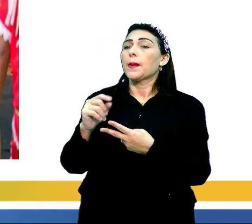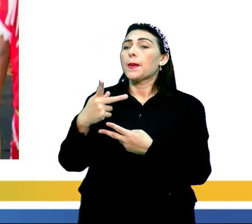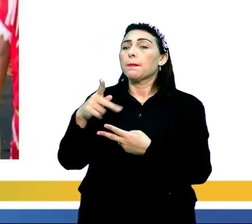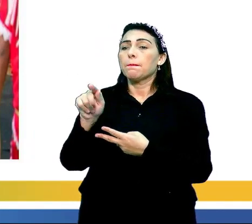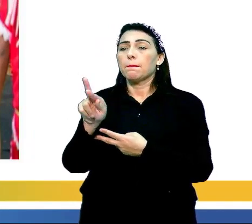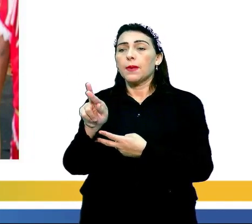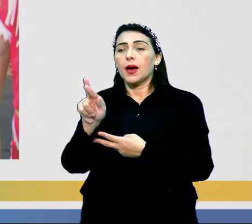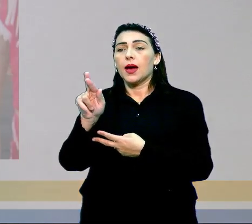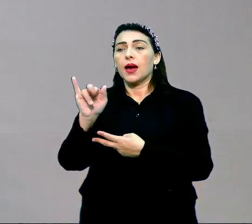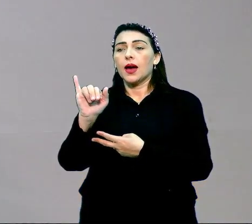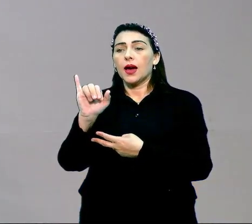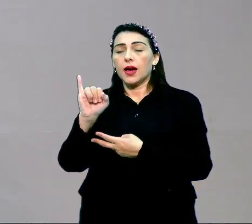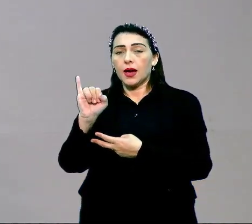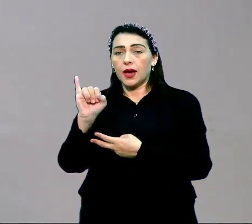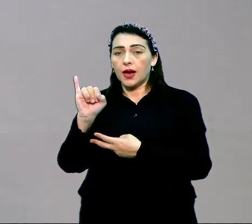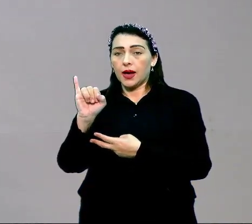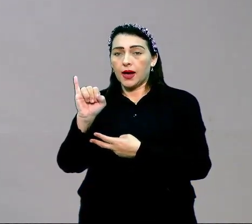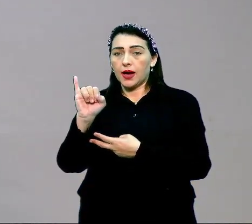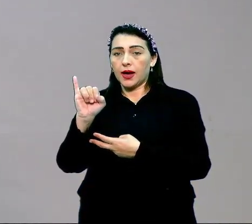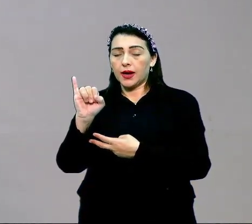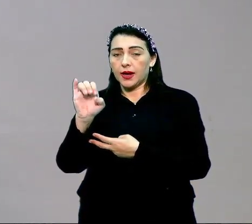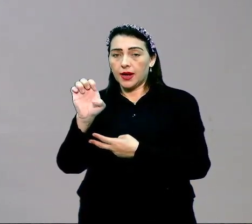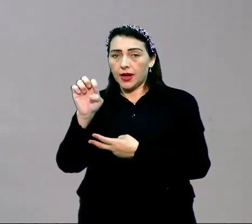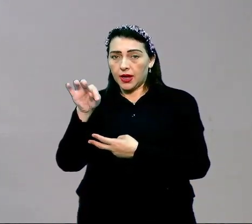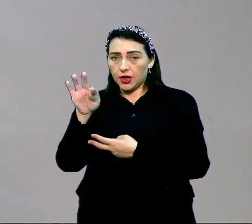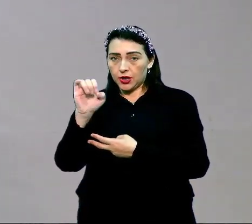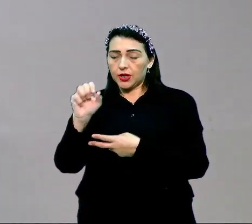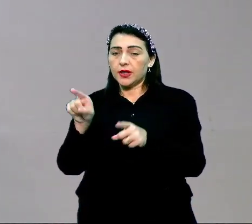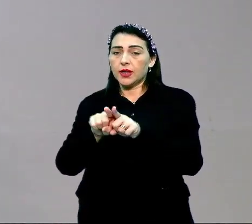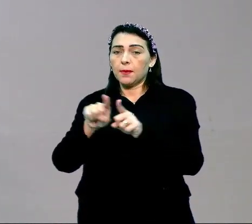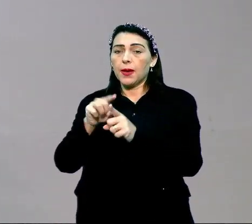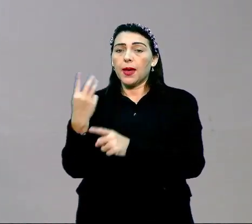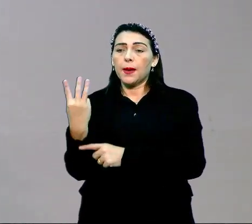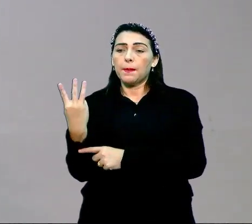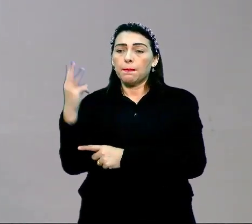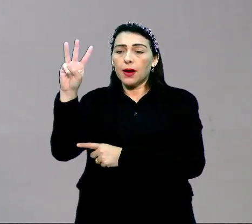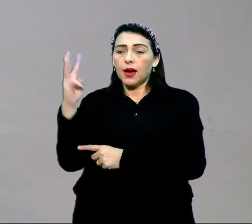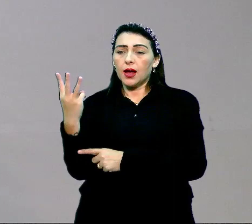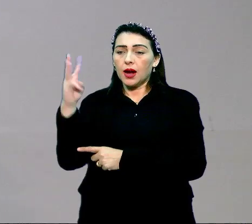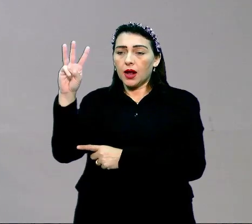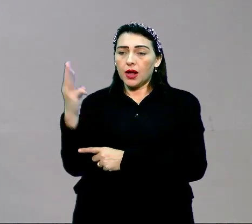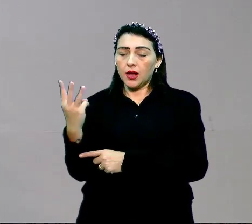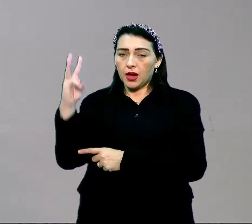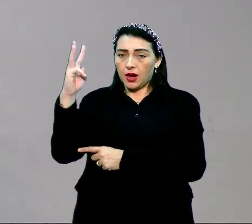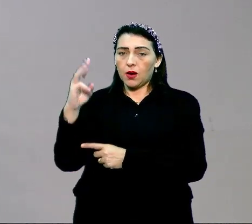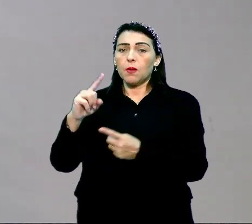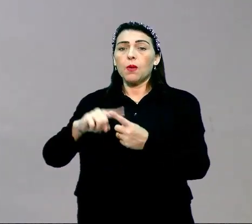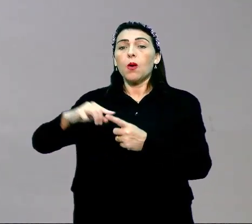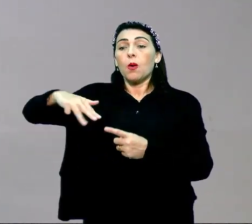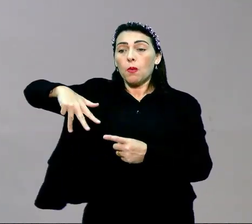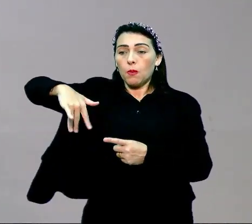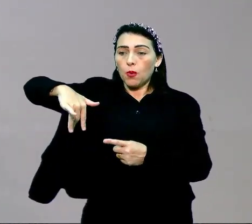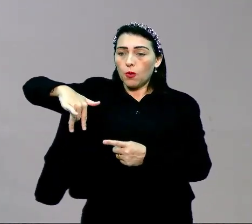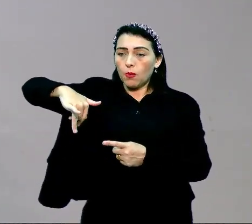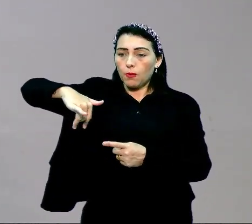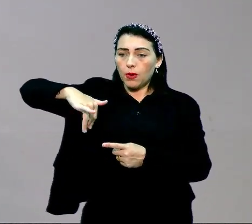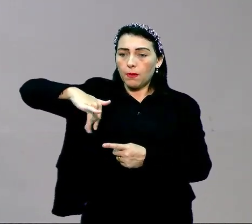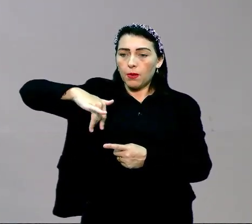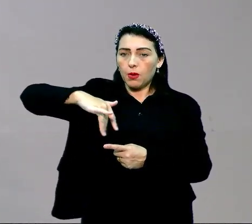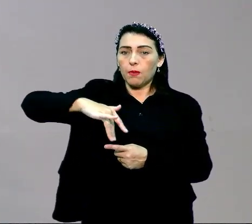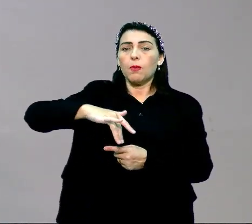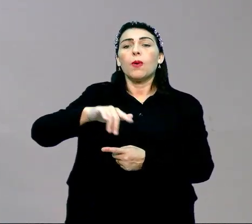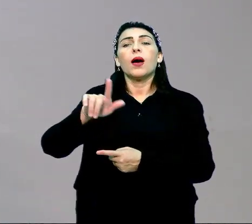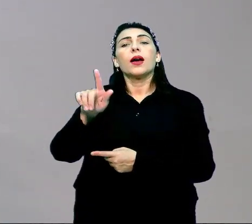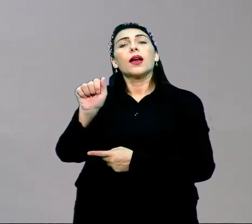Parintins e Maranhão. Por que Parintins e Maranhão? Porque a gente tem o Festival de Parintins, com o Bumba Meu Boi de lá, né? Acho que é garantido